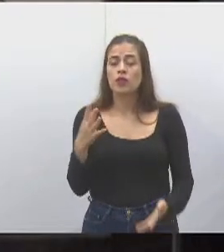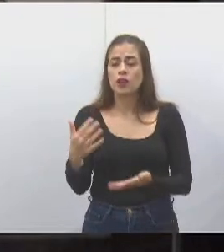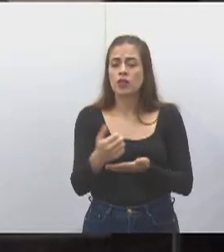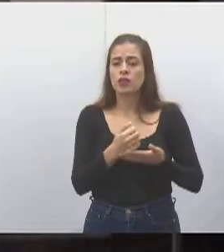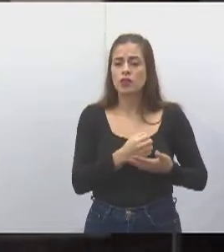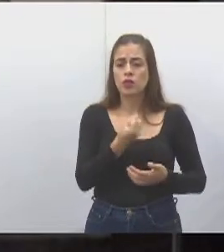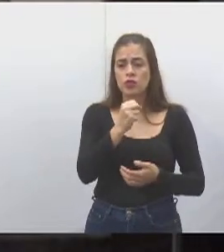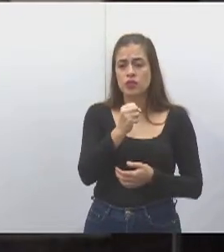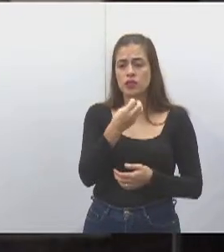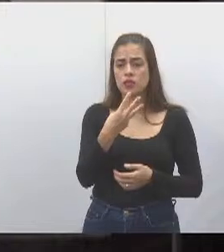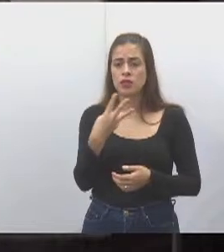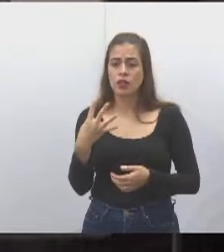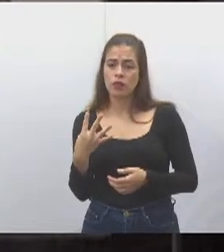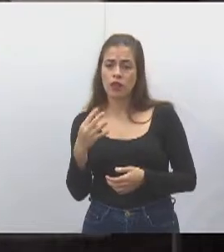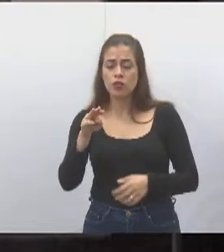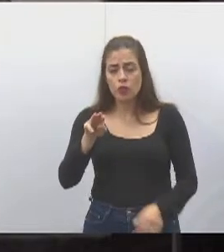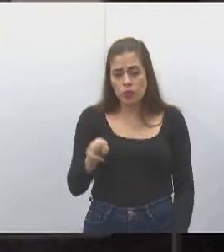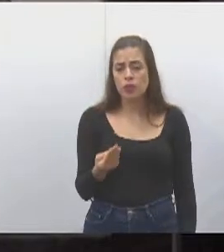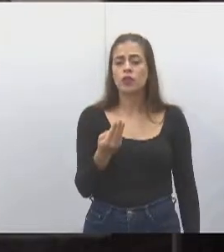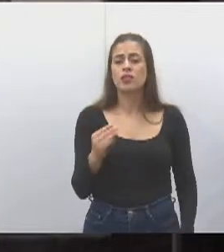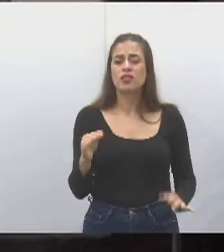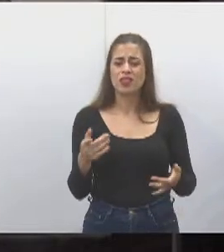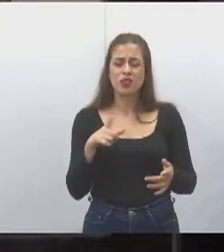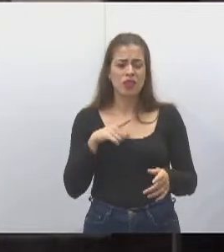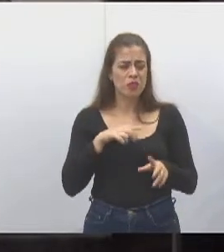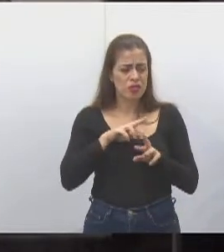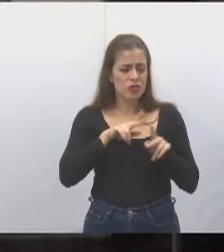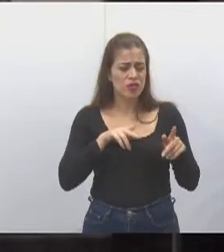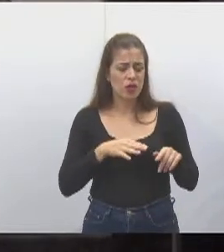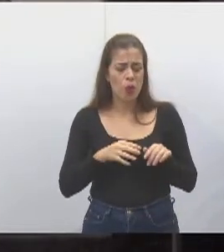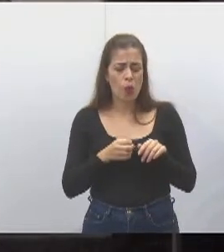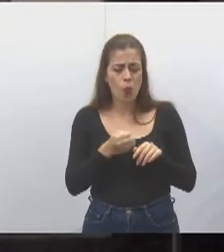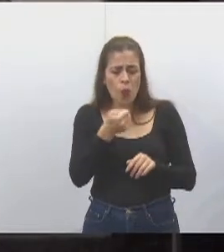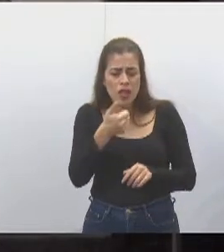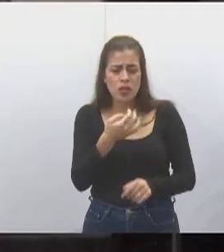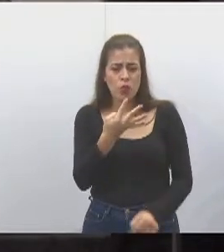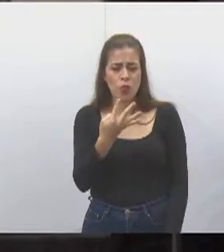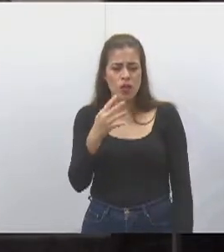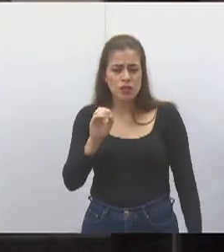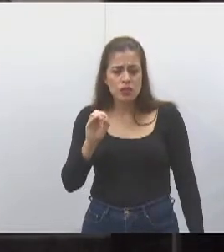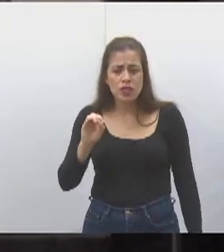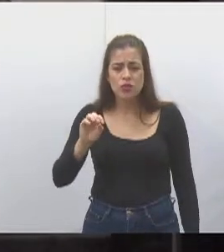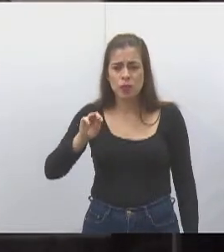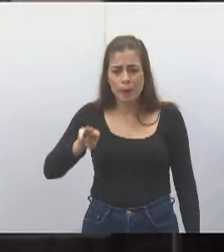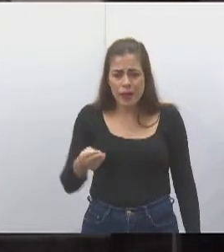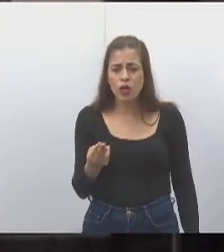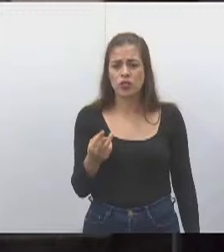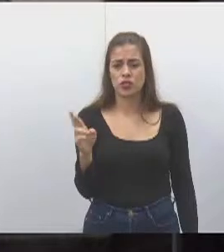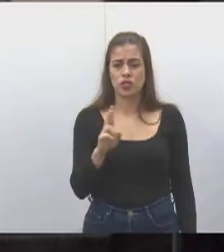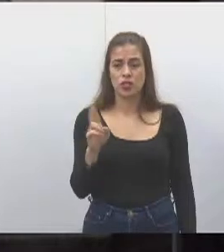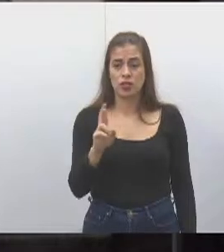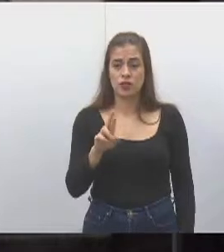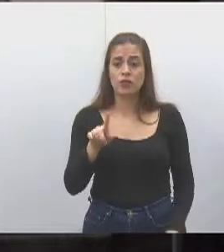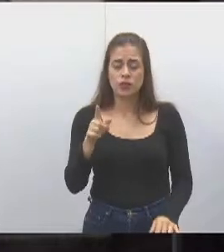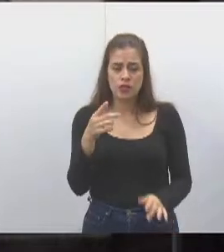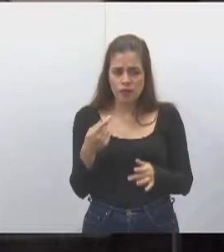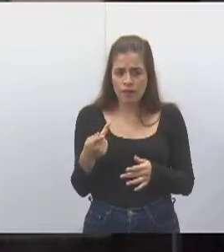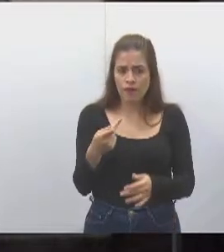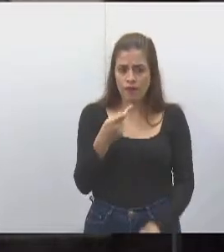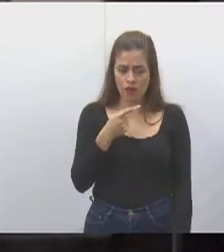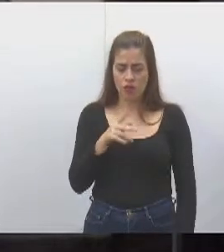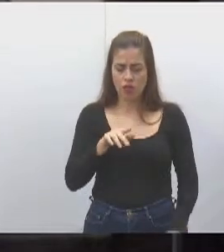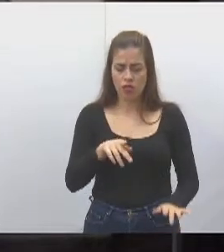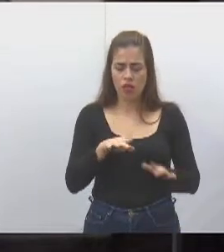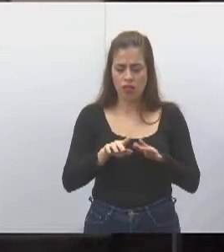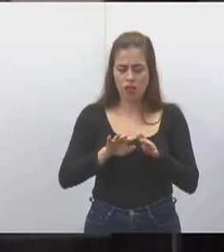foi 834 milhões. Então, a gente tem uma diferença de quase 400 milhões de reais. Você citou esse déficit dos